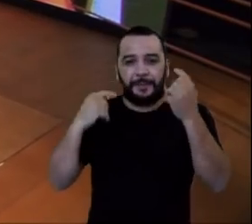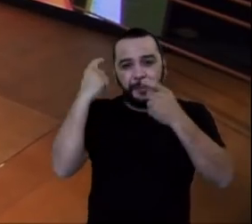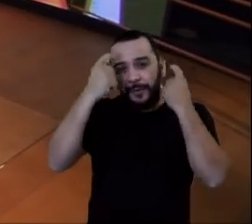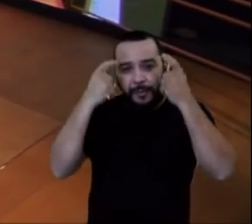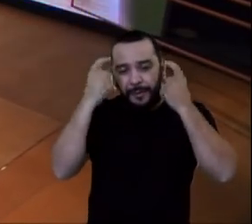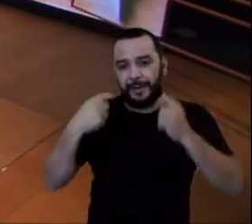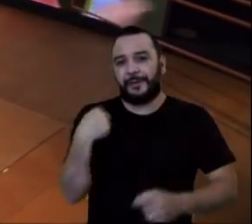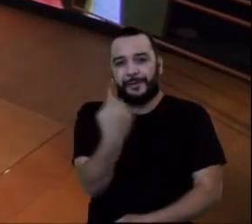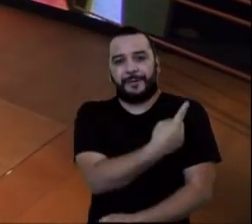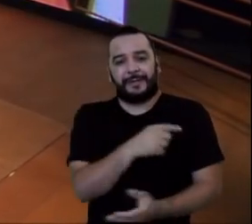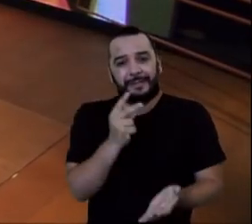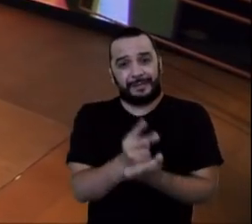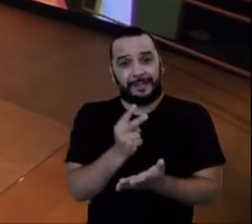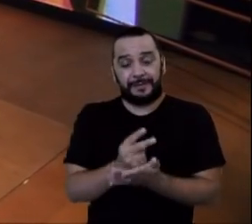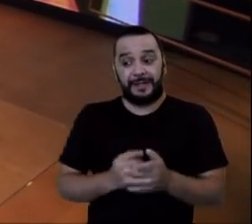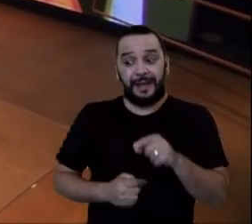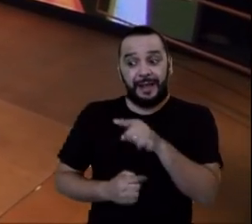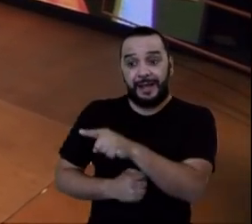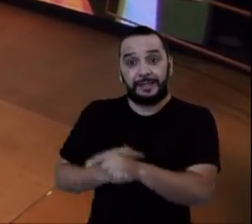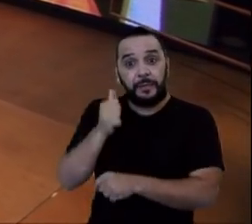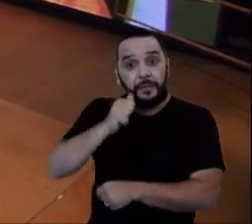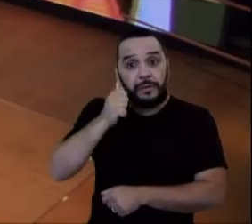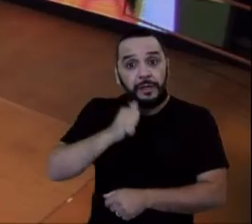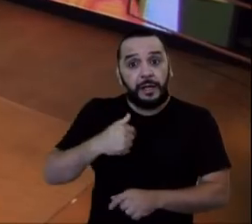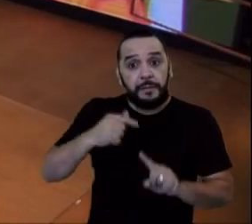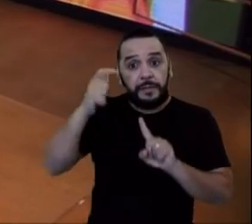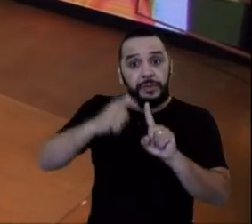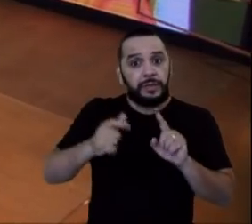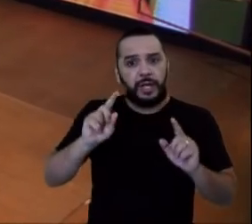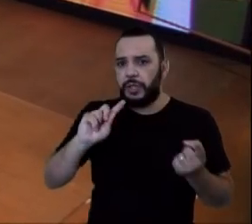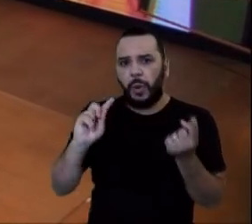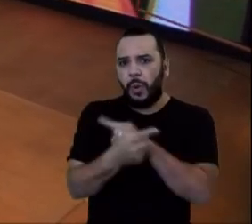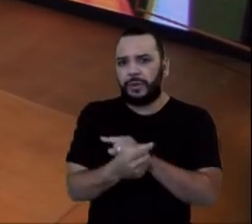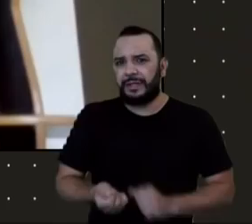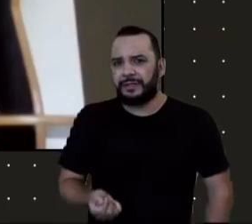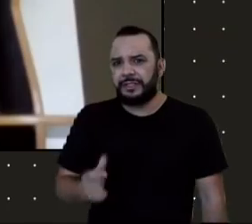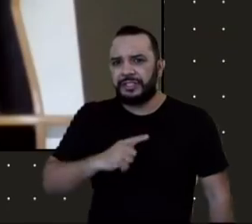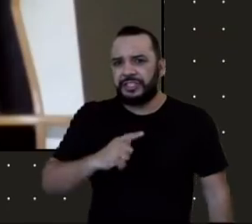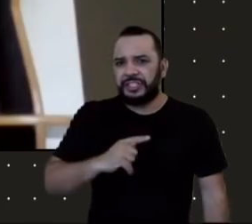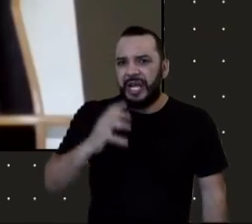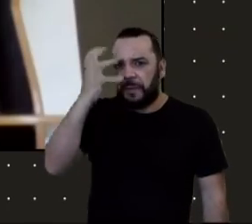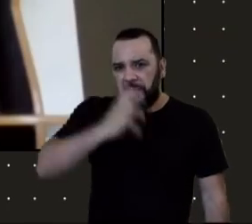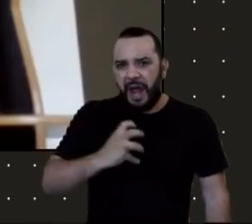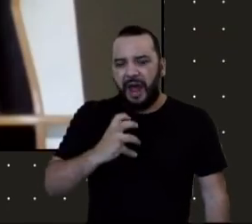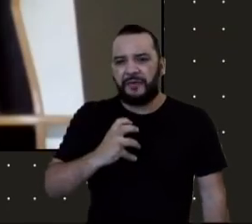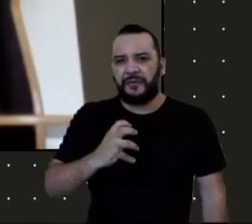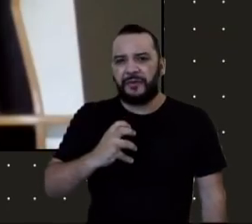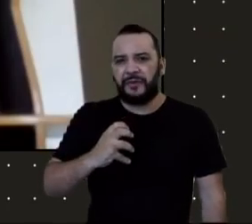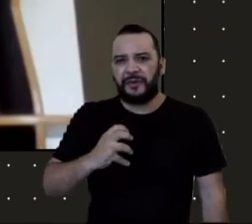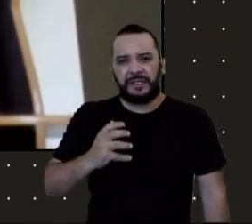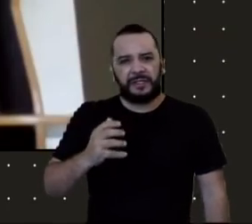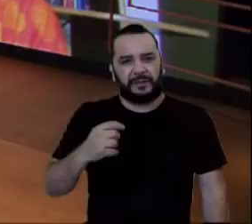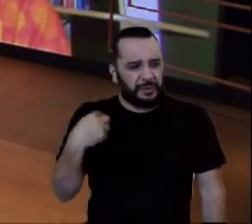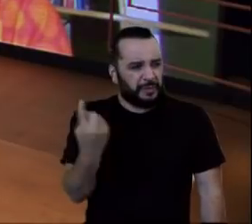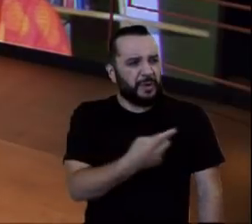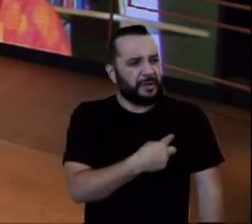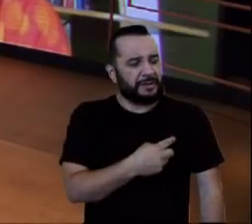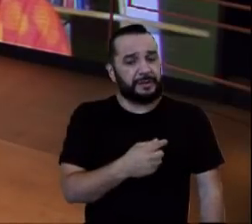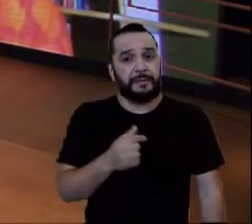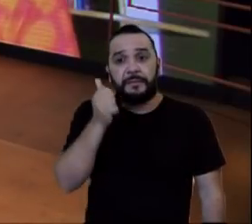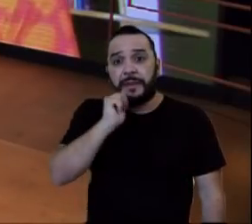carinhosa, preocupada com a gente. E essa mulher, a personagem, ao contrário, ela tinha raiva das meninas.